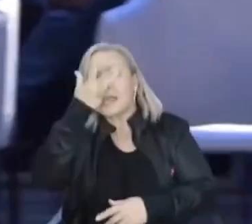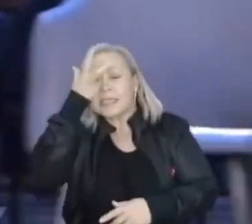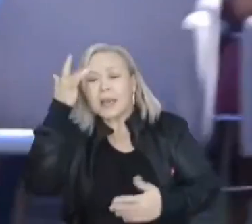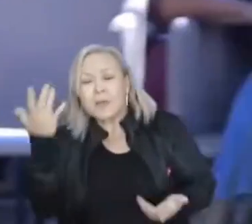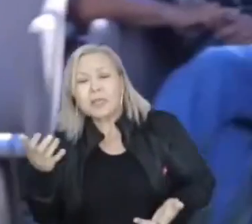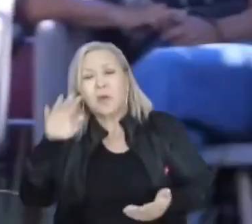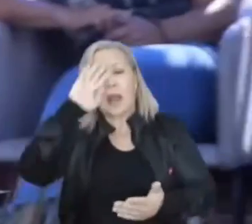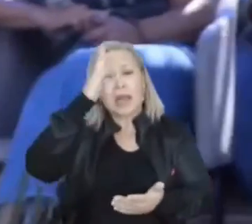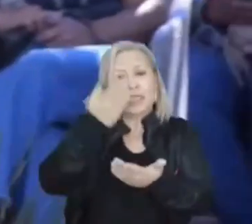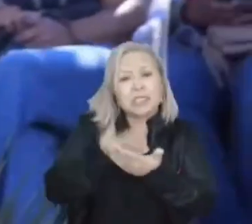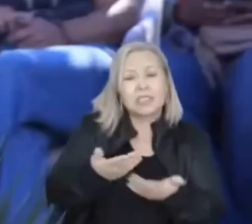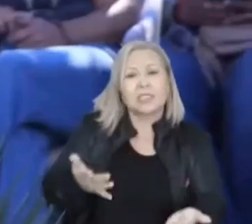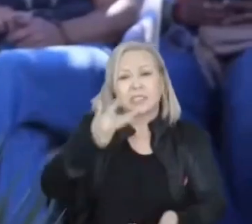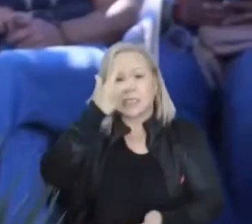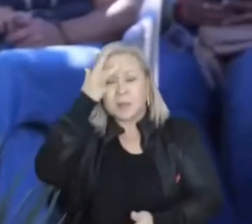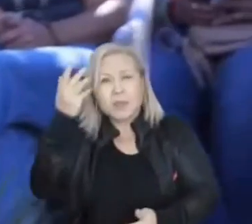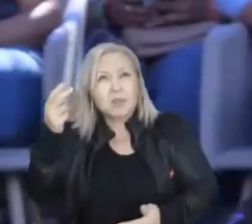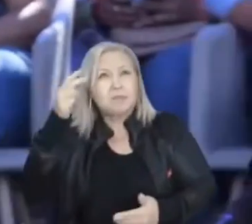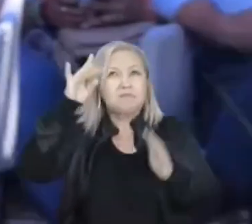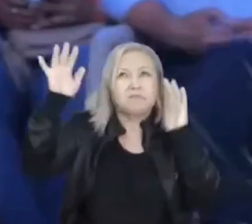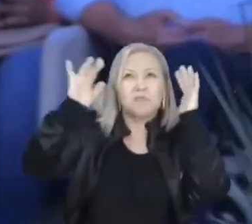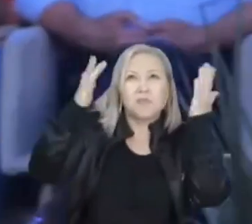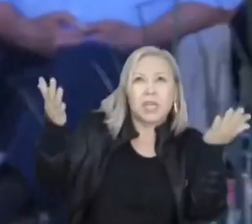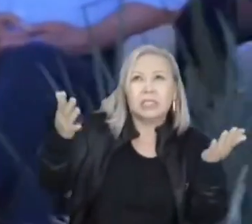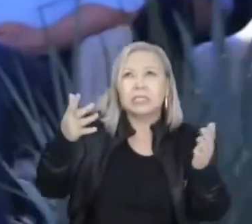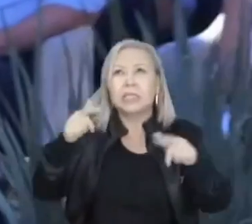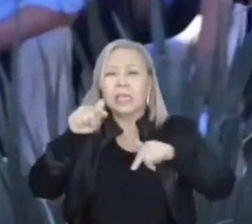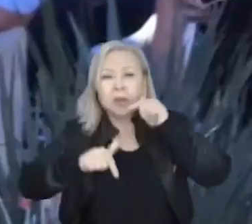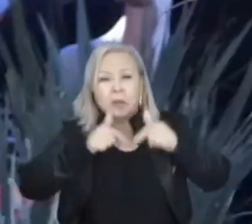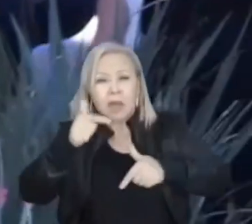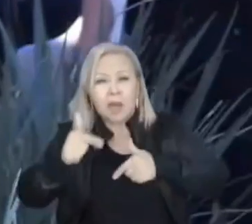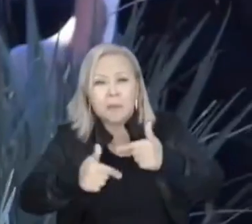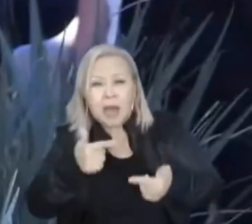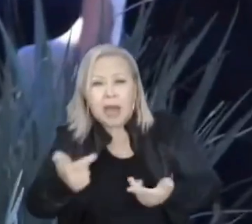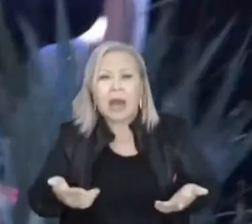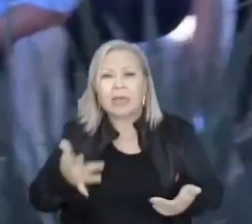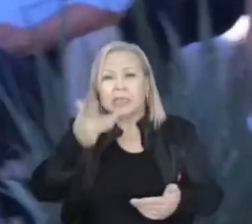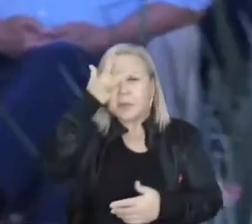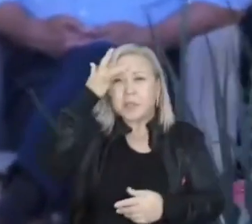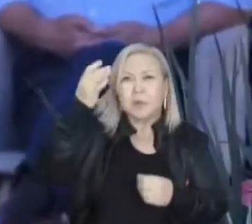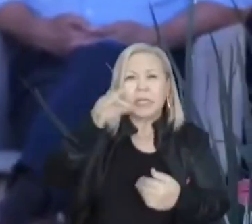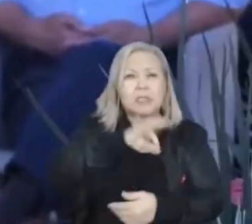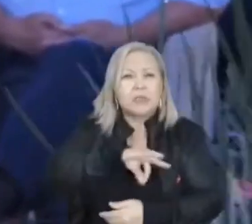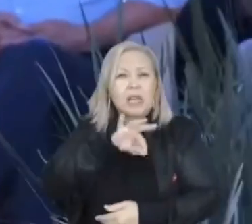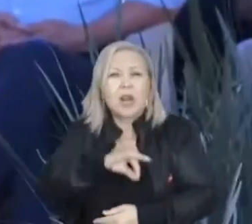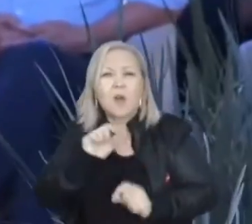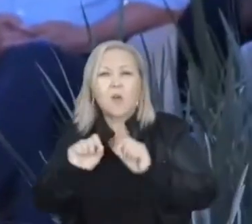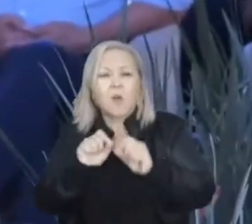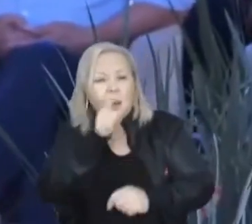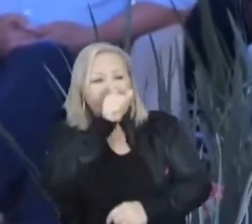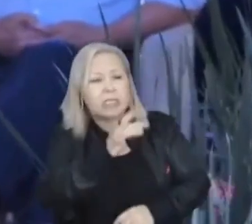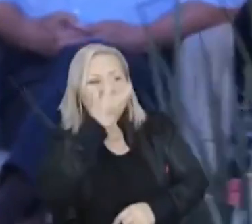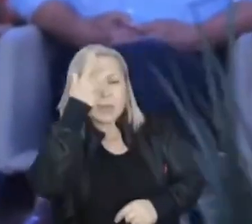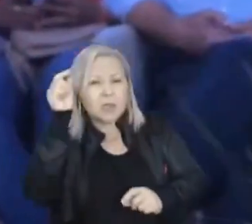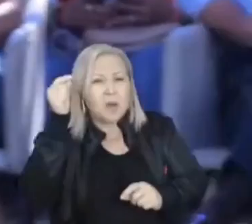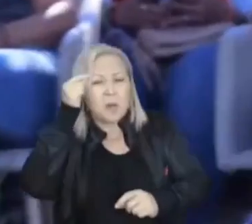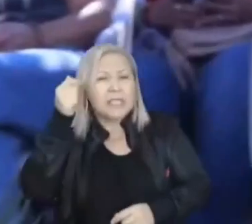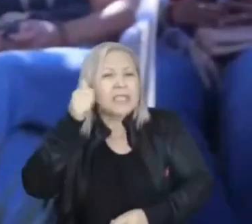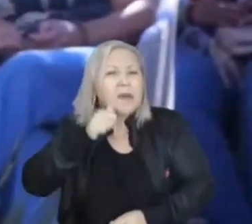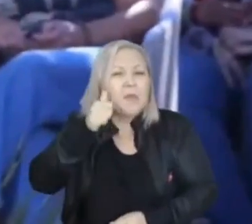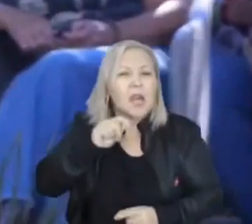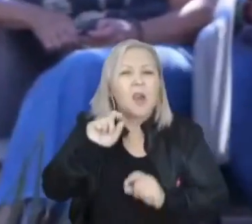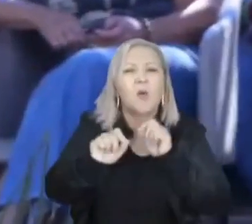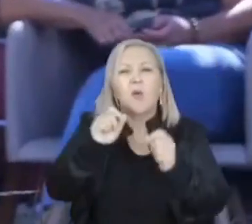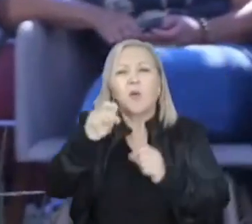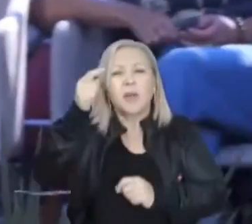essa pessoa pensa do mundo do trabalho? O que essa pessoa pensa do salário? O que essa pessoa pensa da mulher? O que essa pessoa pensa